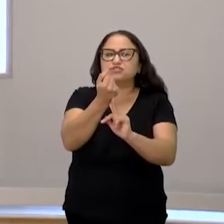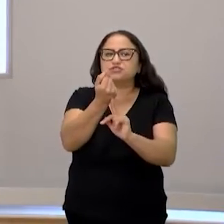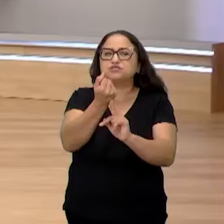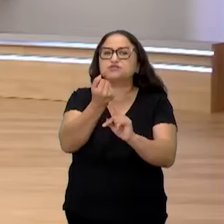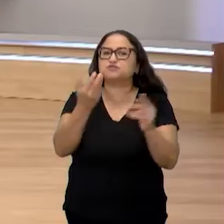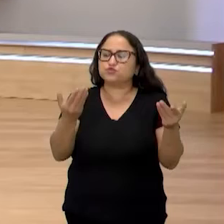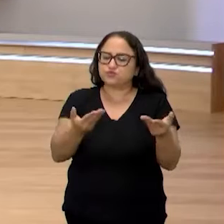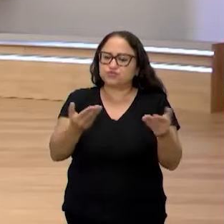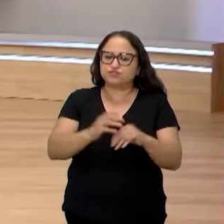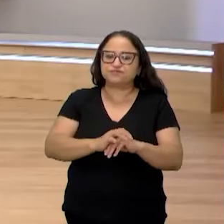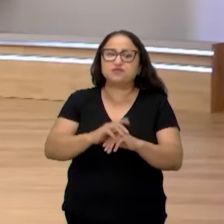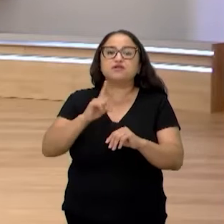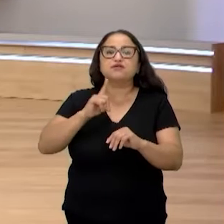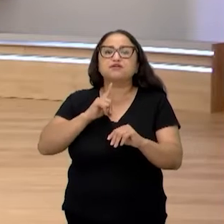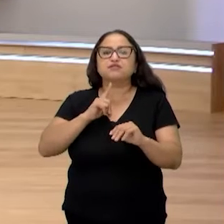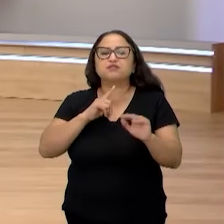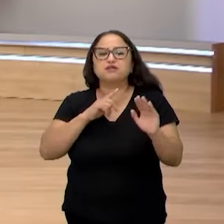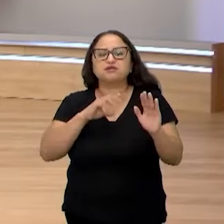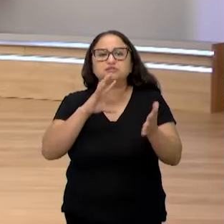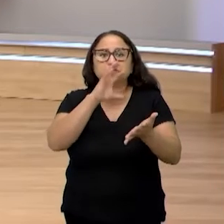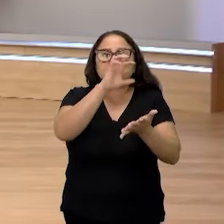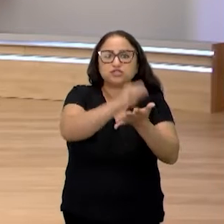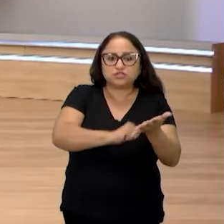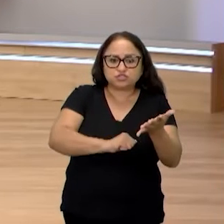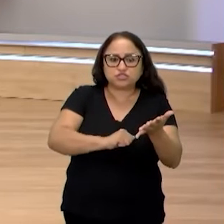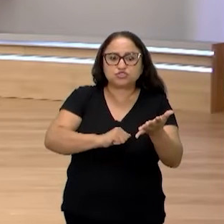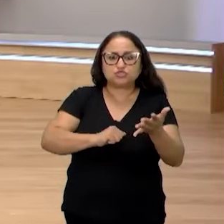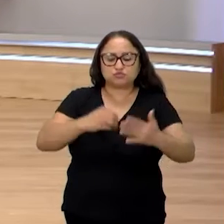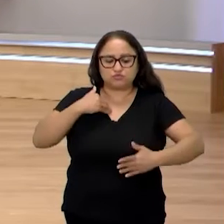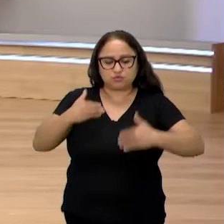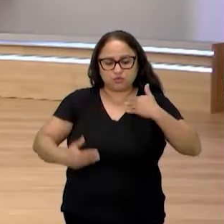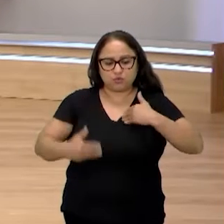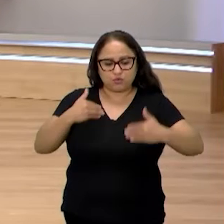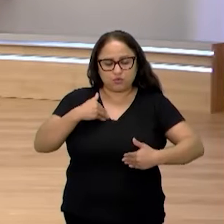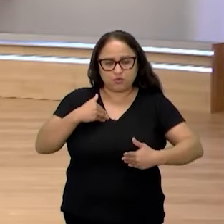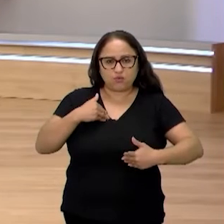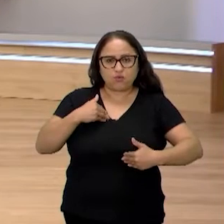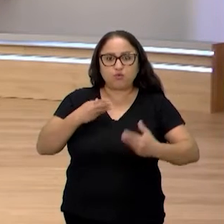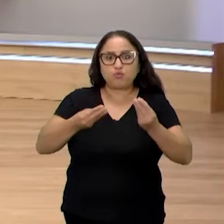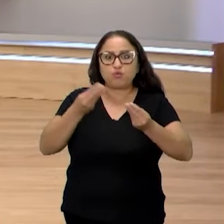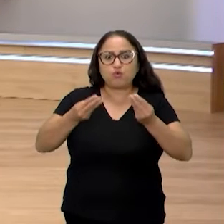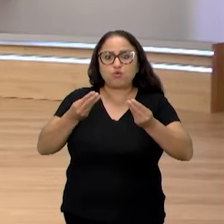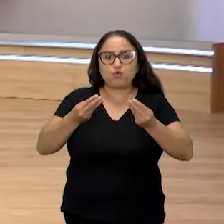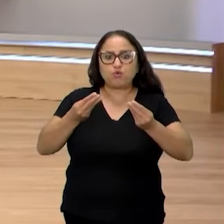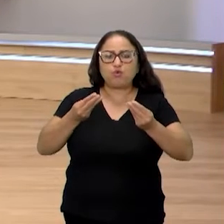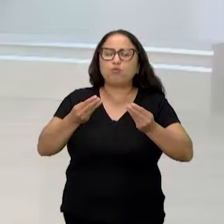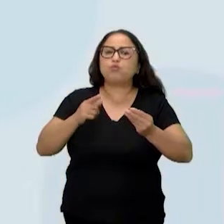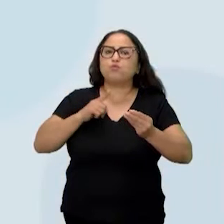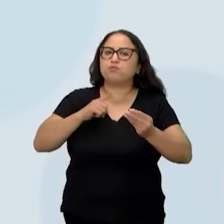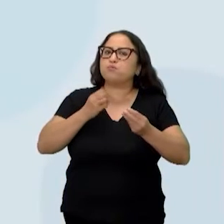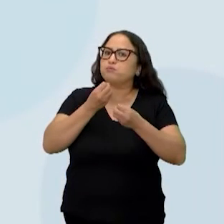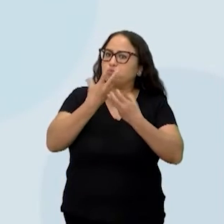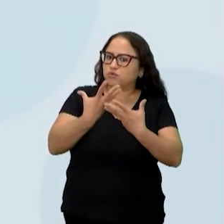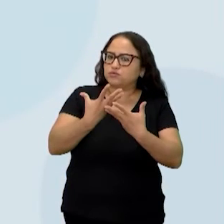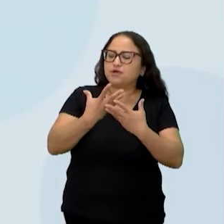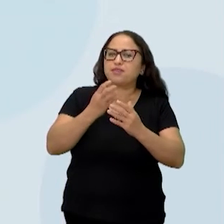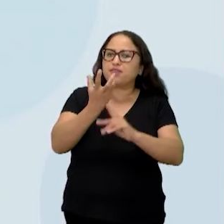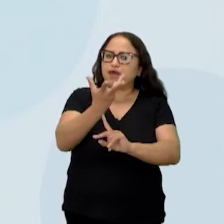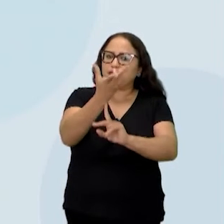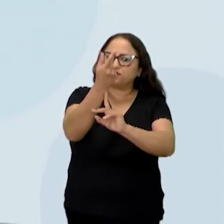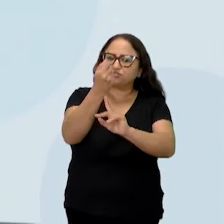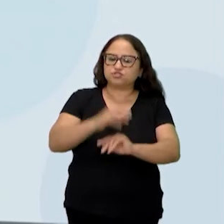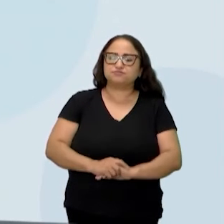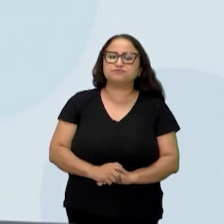é registro de projetos artísticos e o corpo como suporte físico na arte. Vamos lá?